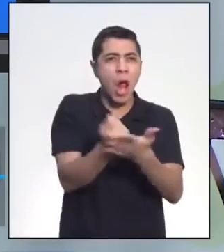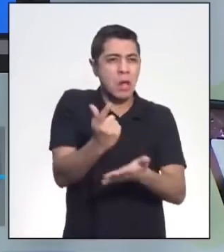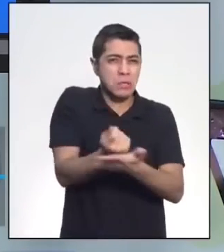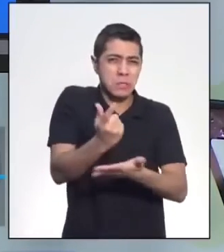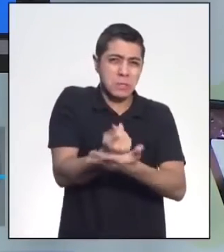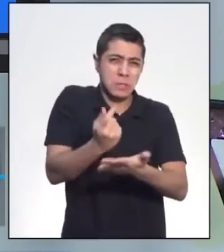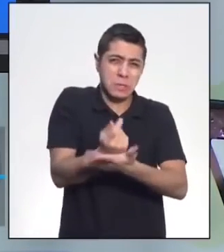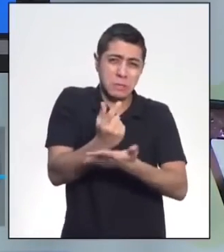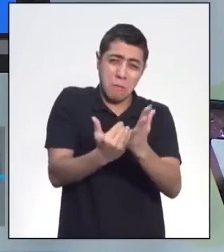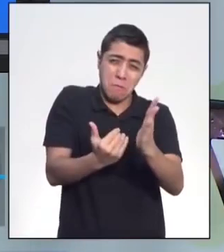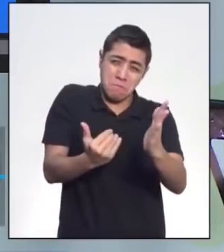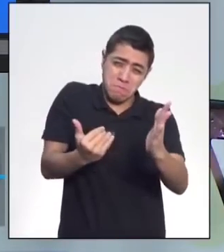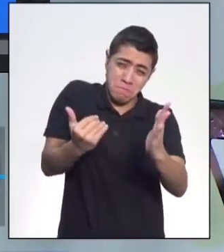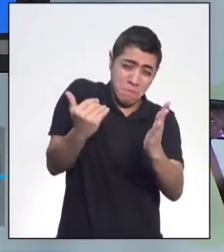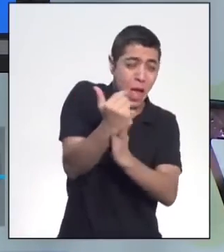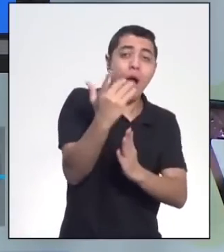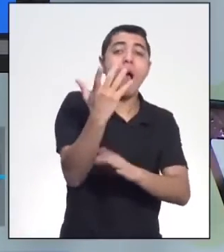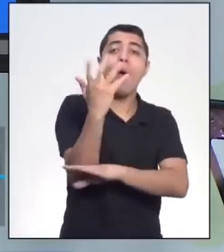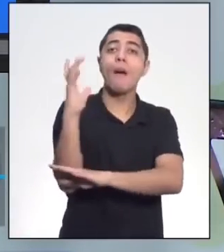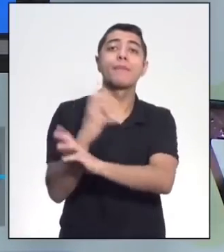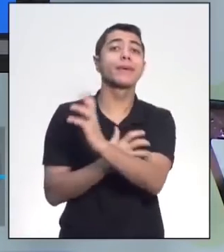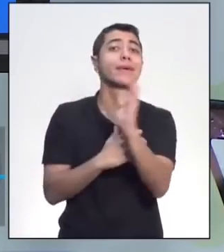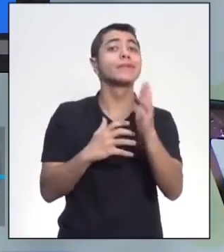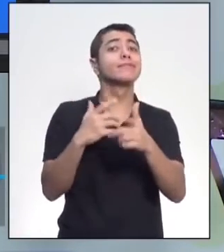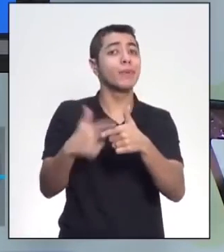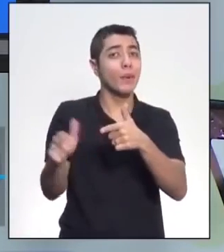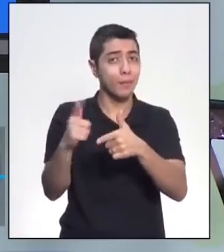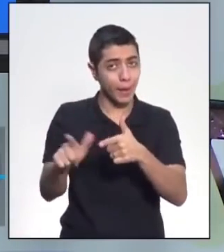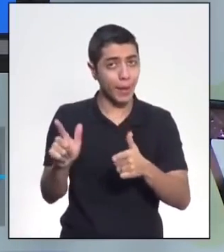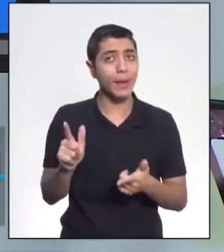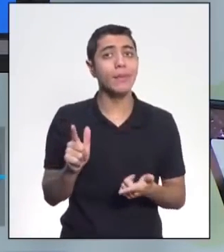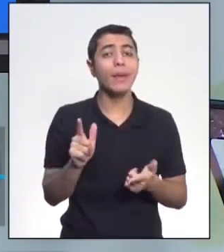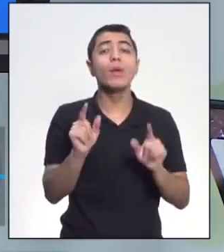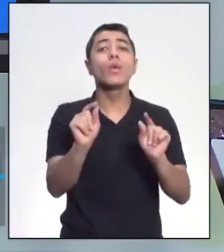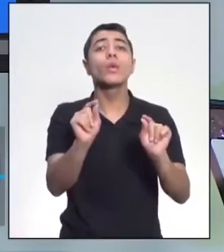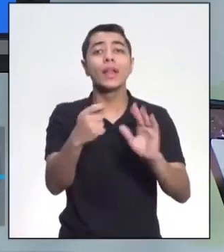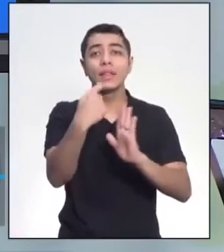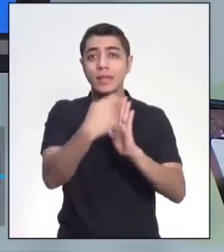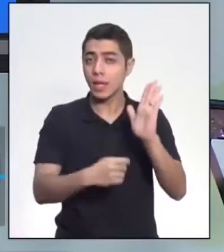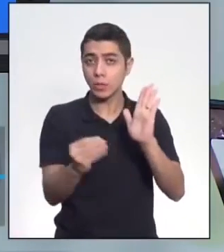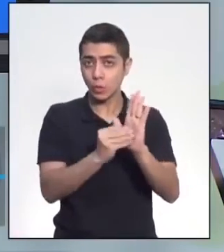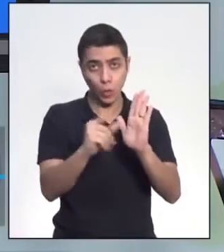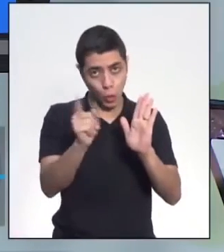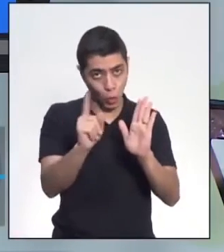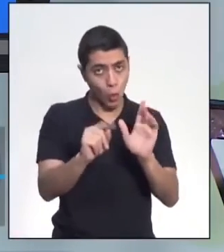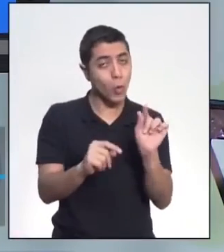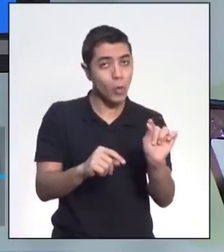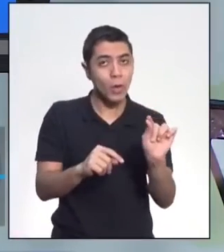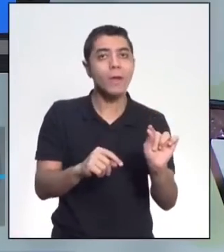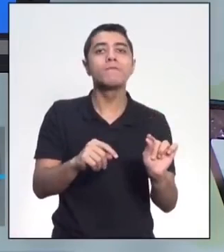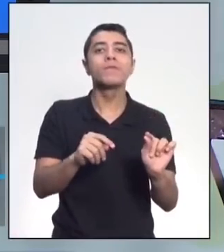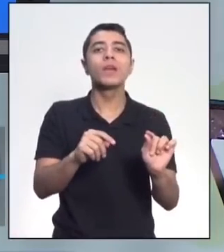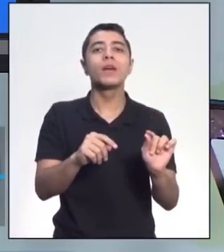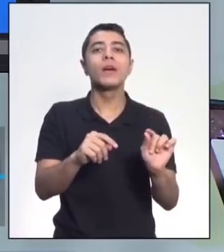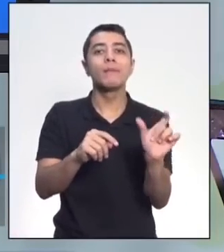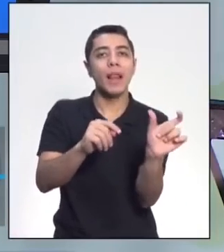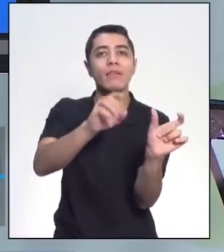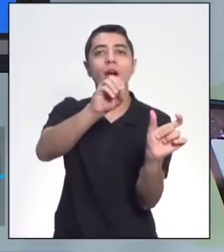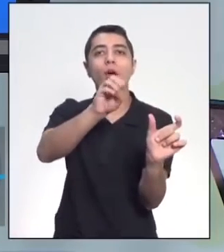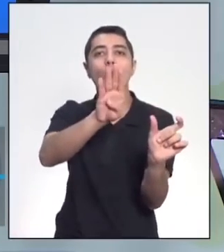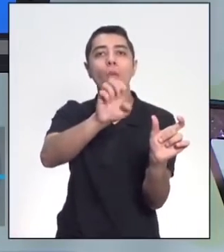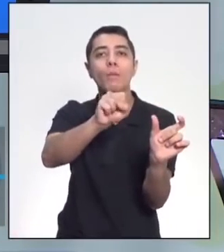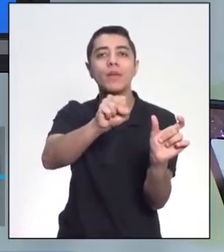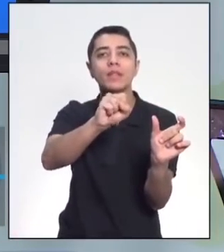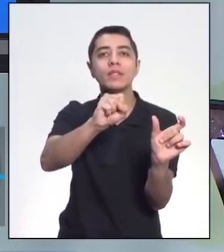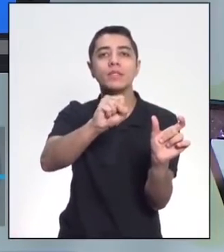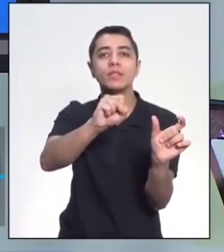no texto, mas é bem interessante, chamada obsolescência programada. Você Boa! compra um produto hoje, um celular, um computador